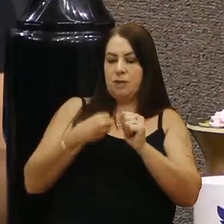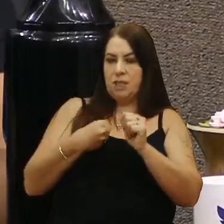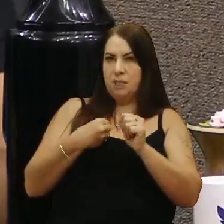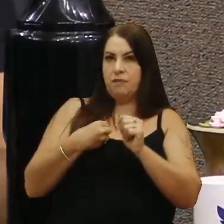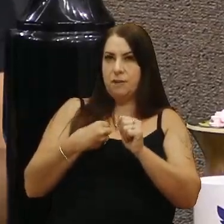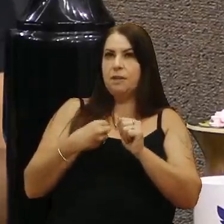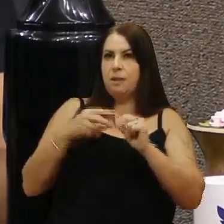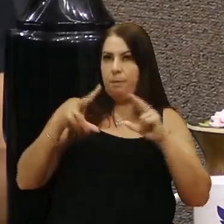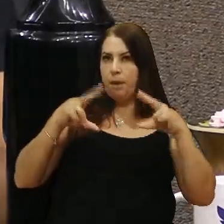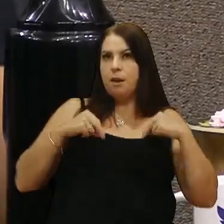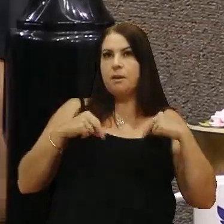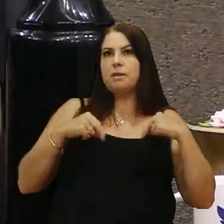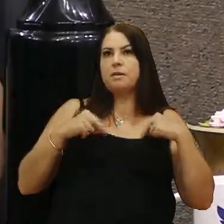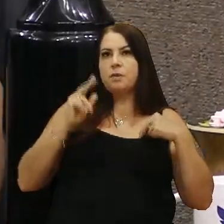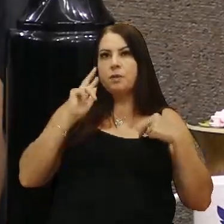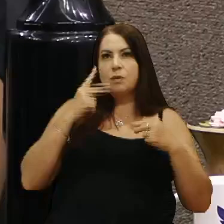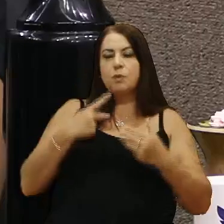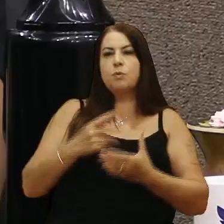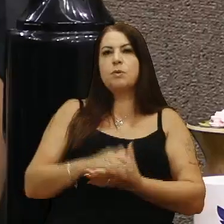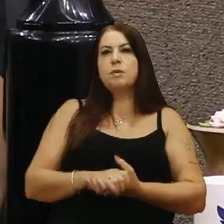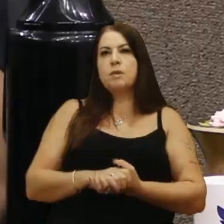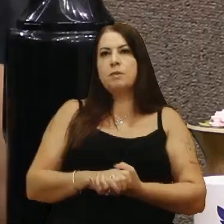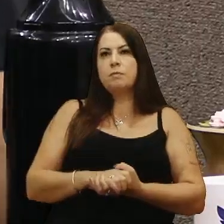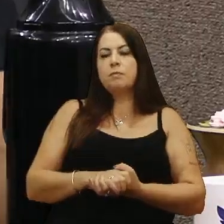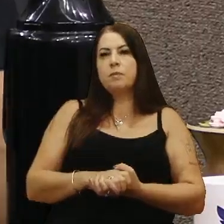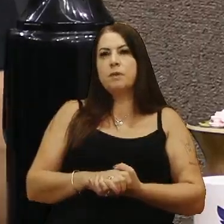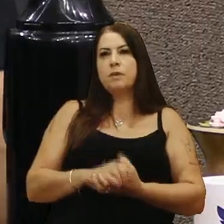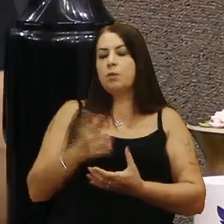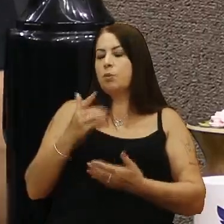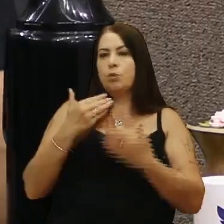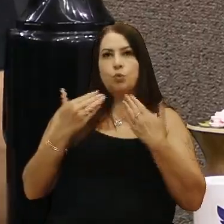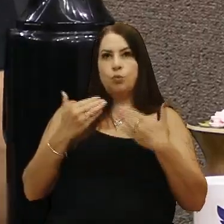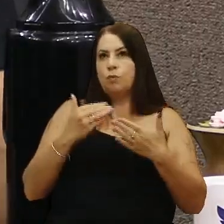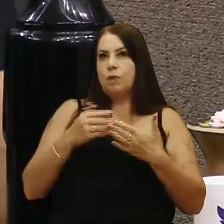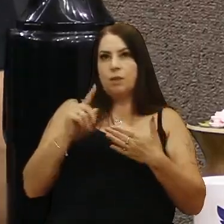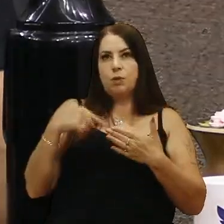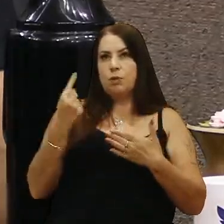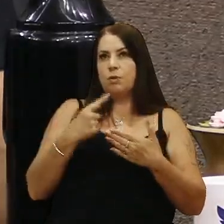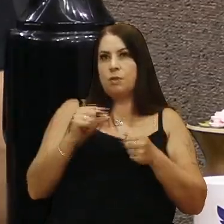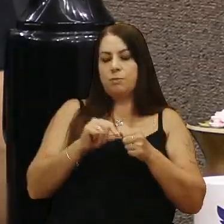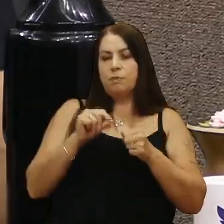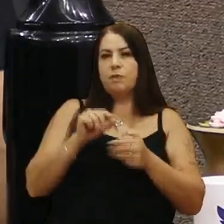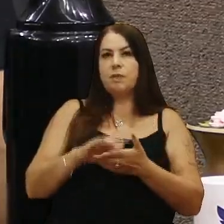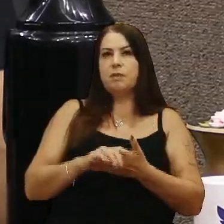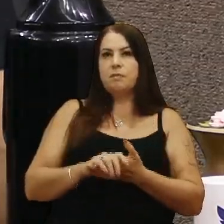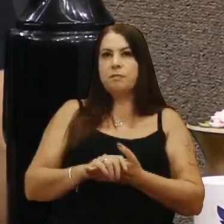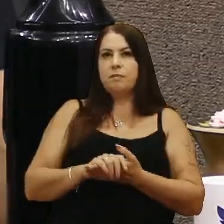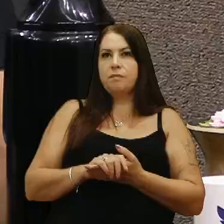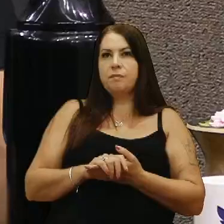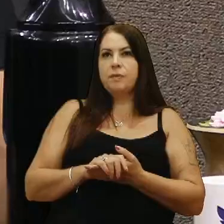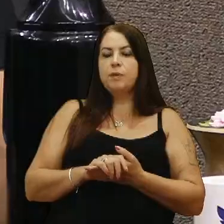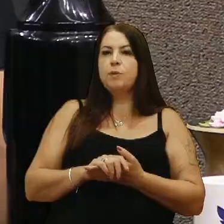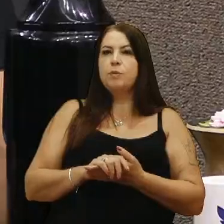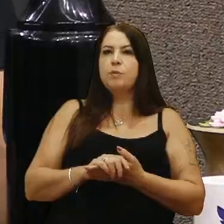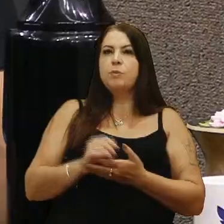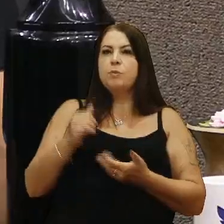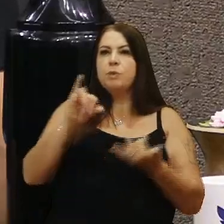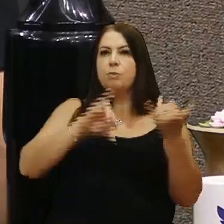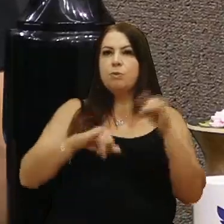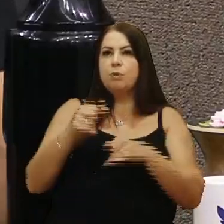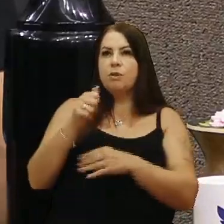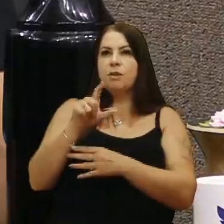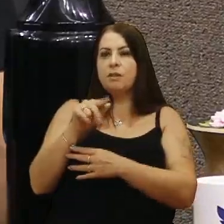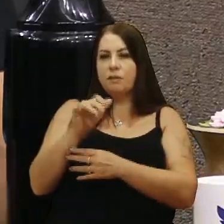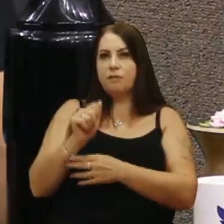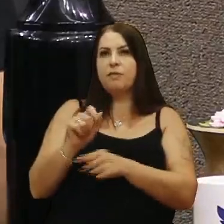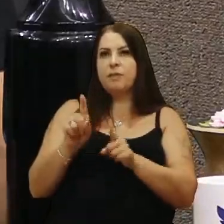gente, merece realmente um reconhecimento, né? E eu não tenho dúvida de que é o que nós estamos fazendo aqui em referência ao Laboratório Alfa, que